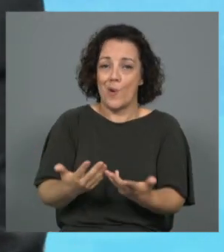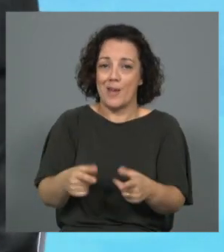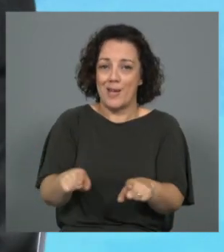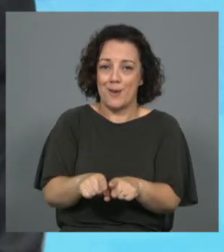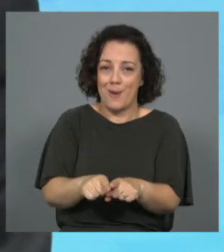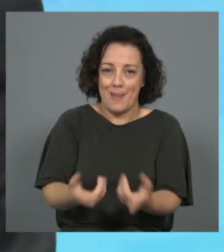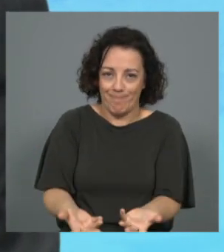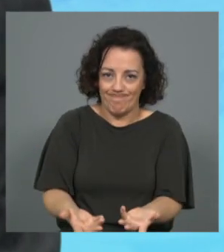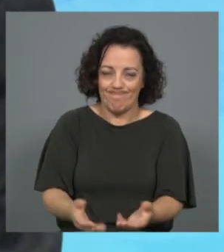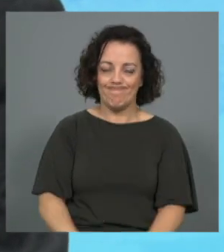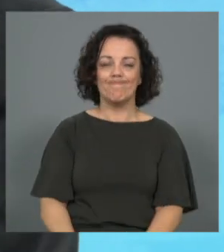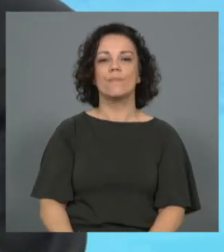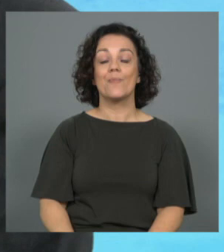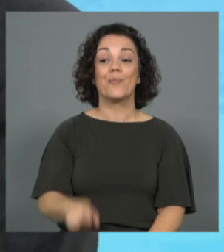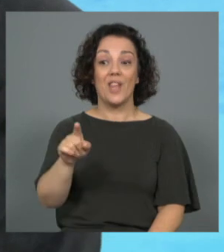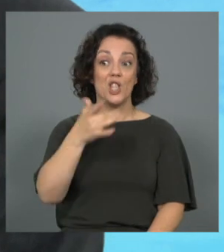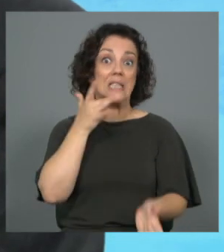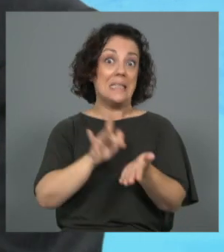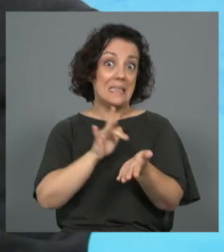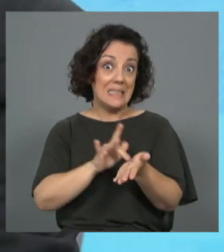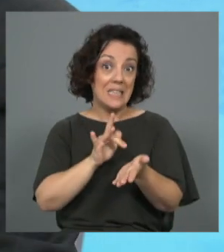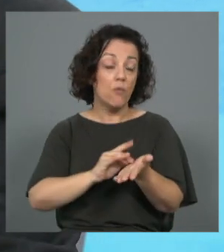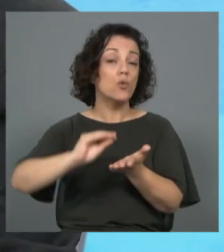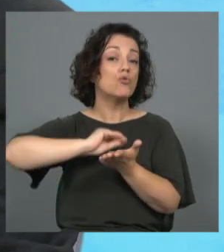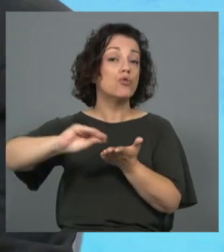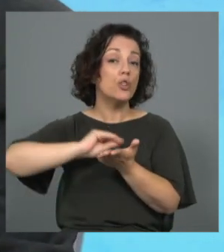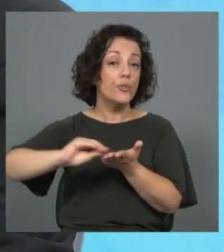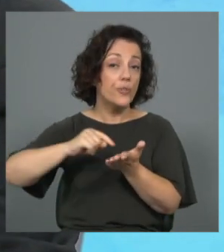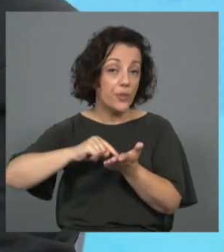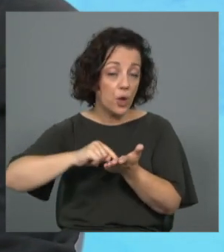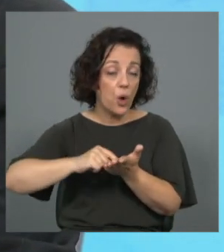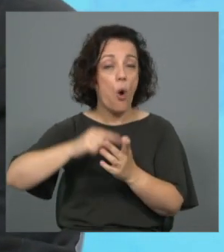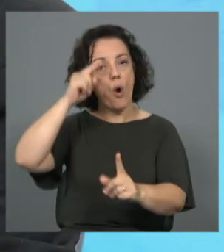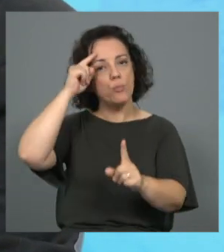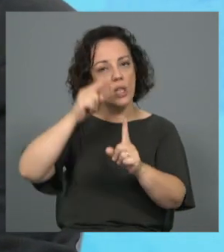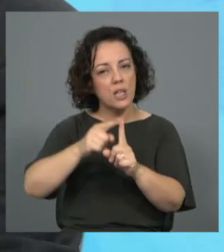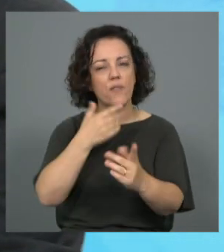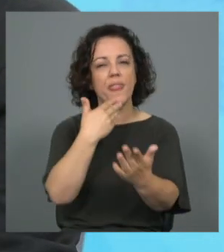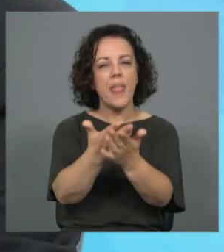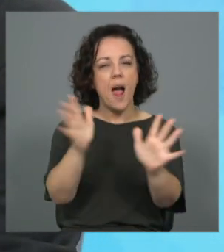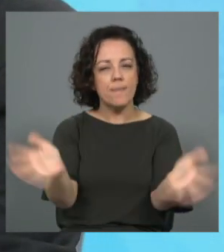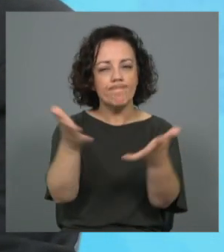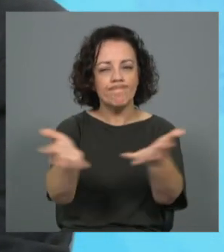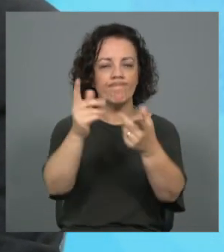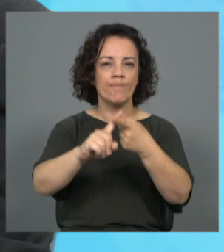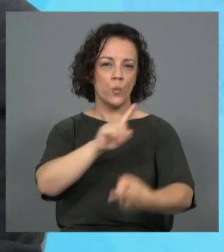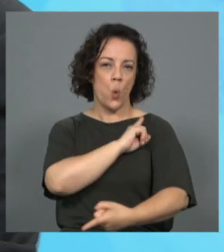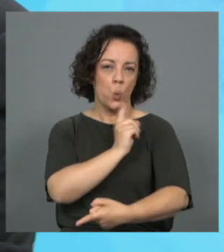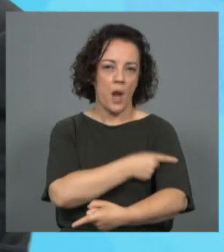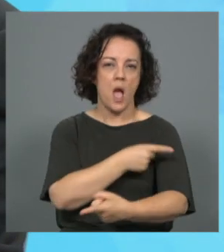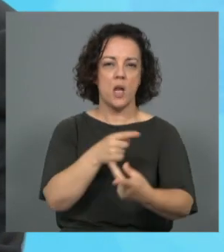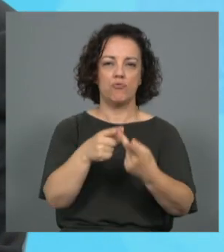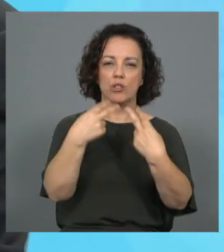Ora, o livro do Apocalipse foi escrito para incutir coragem, esperança nas